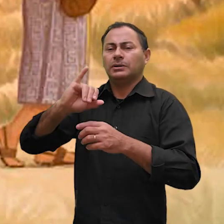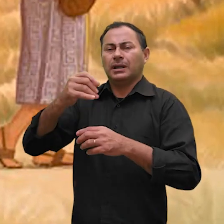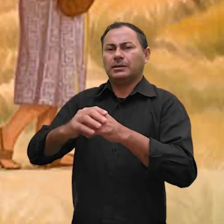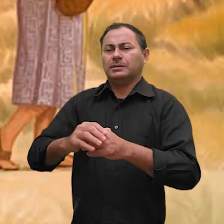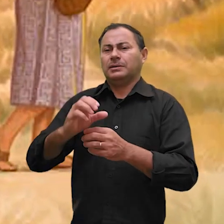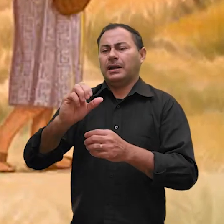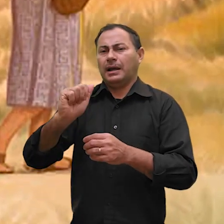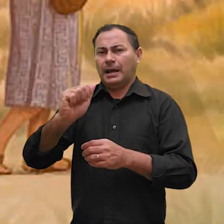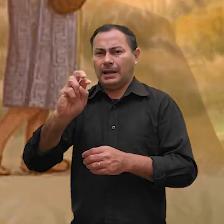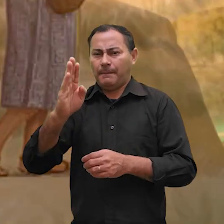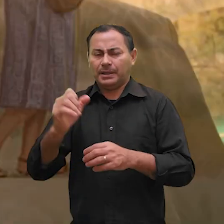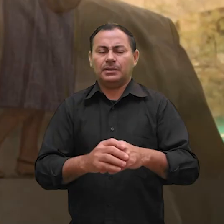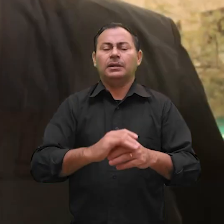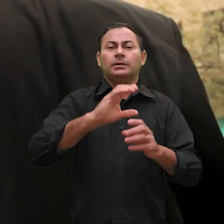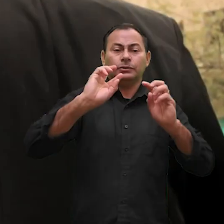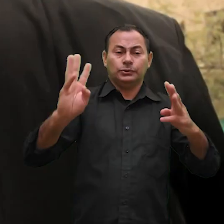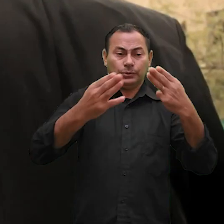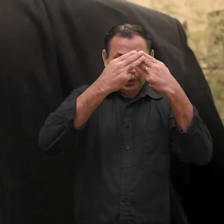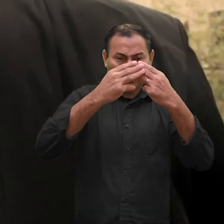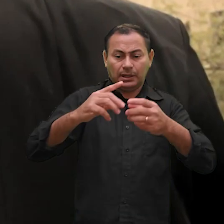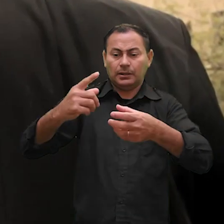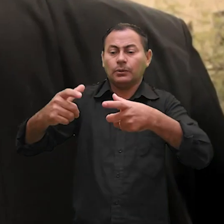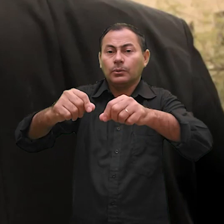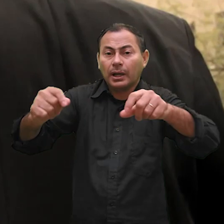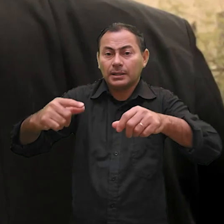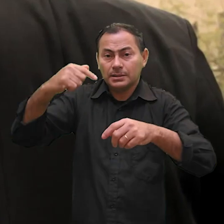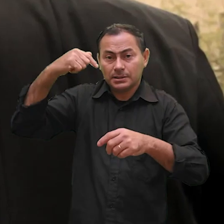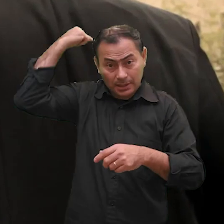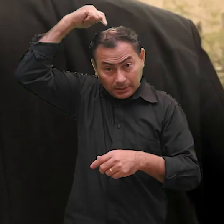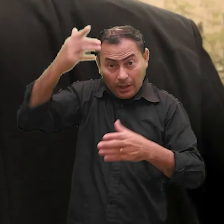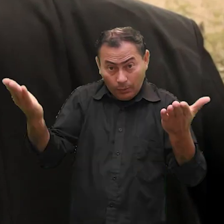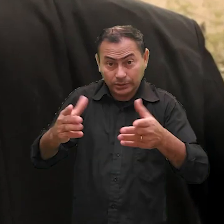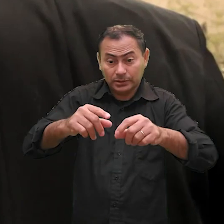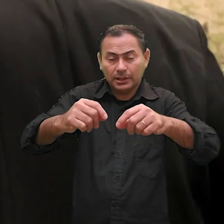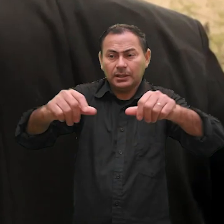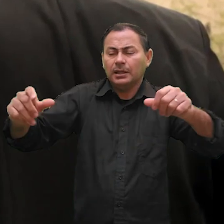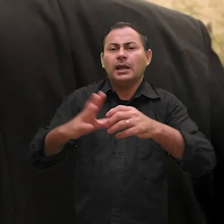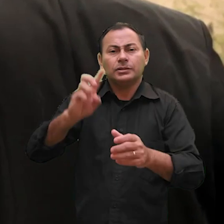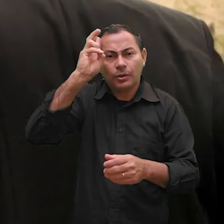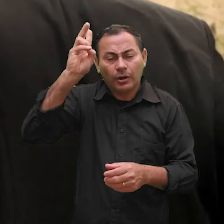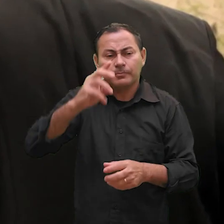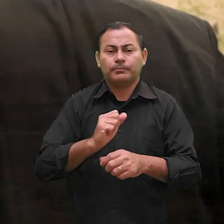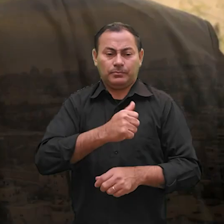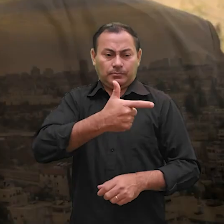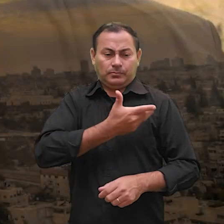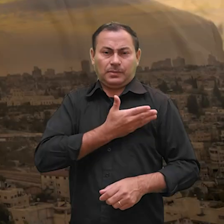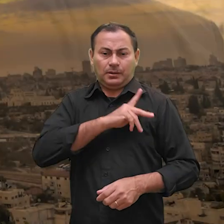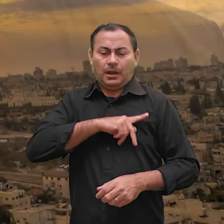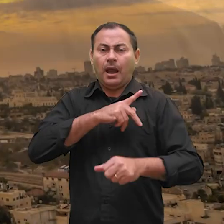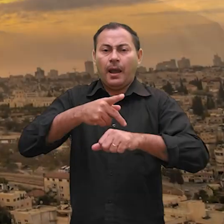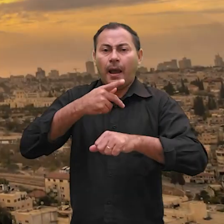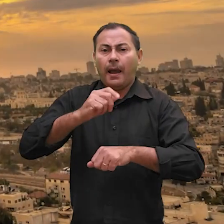Isaque o pai dos judeus. Há árabes e judeus na Terra Santa nos dias de hoje. Isto é história. O apóstolo